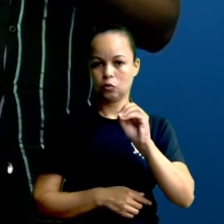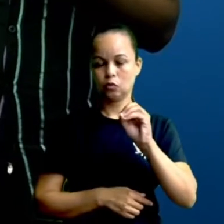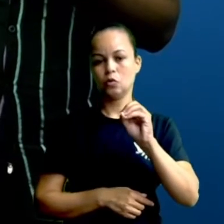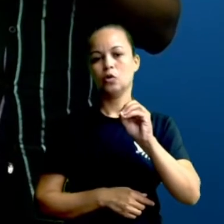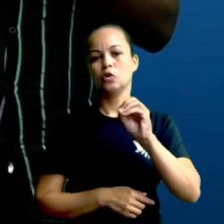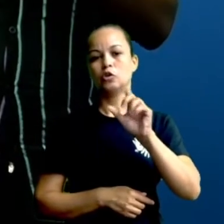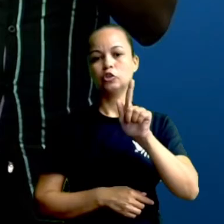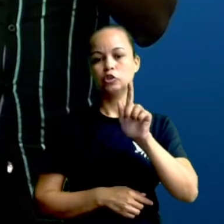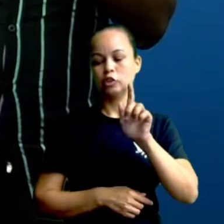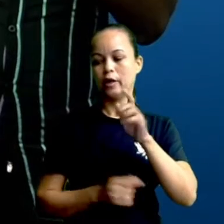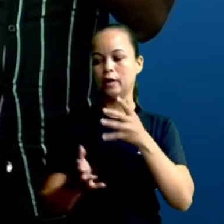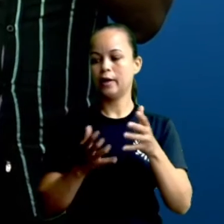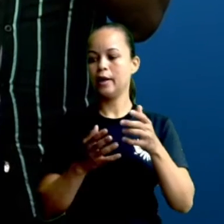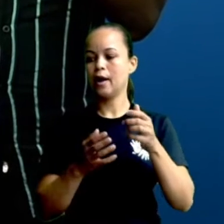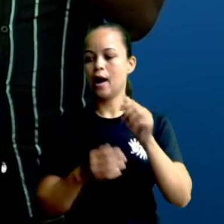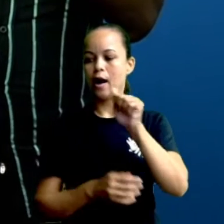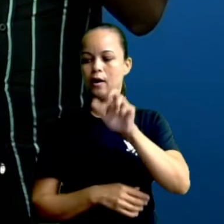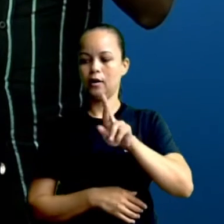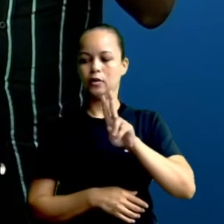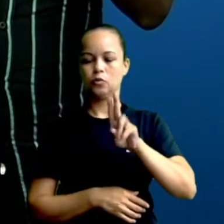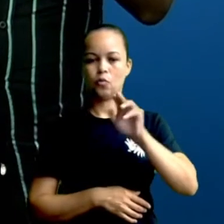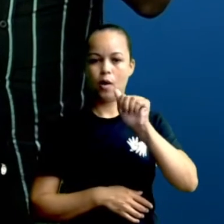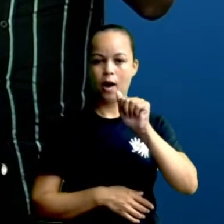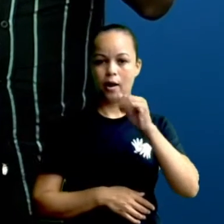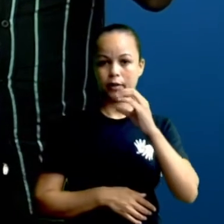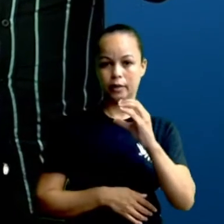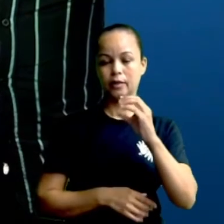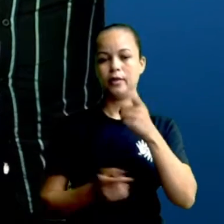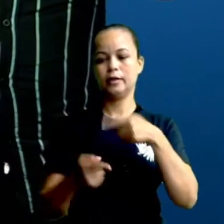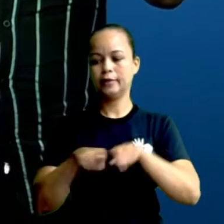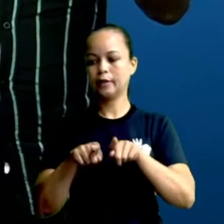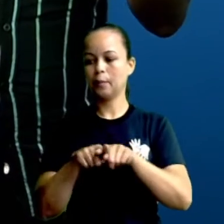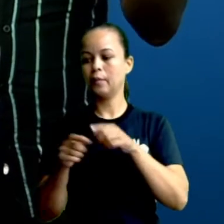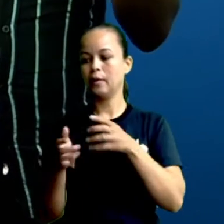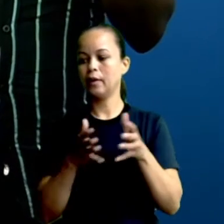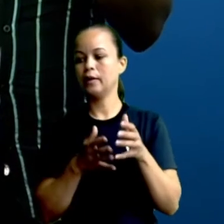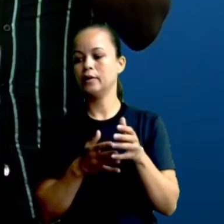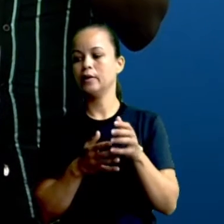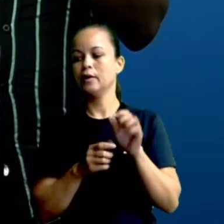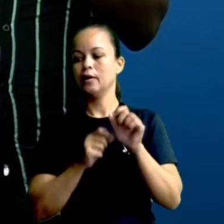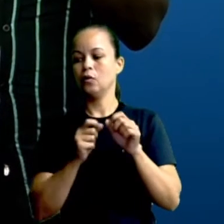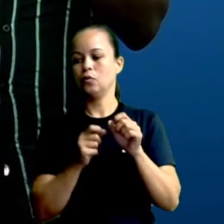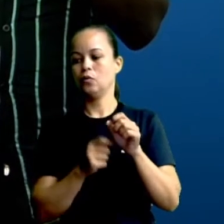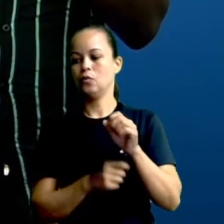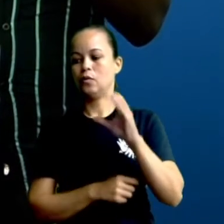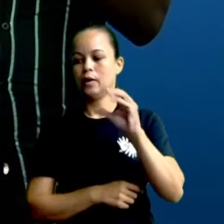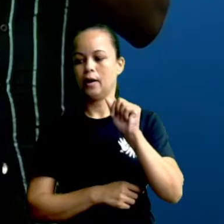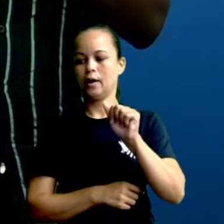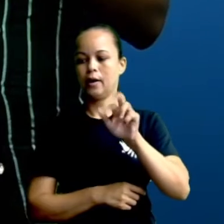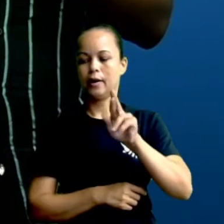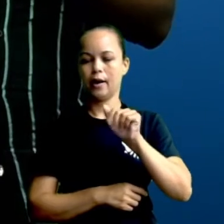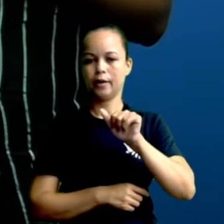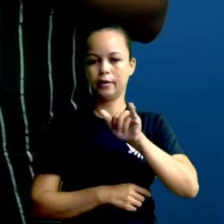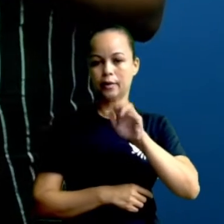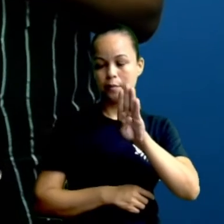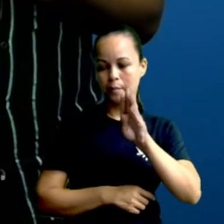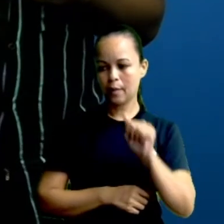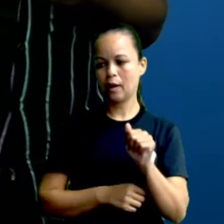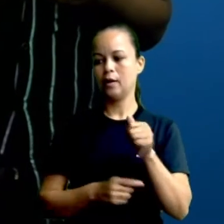e Caraíba. Então, essas eram as línguas que mais eram faladas, né? Esses troncos linguísticos, tá? Eles